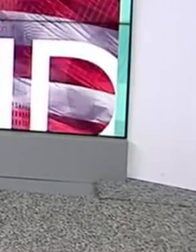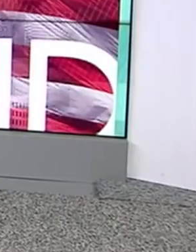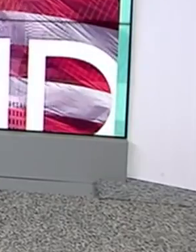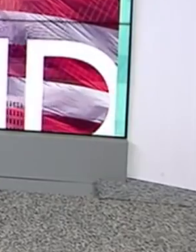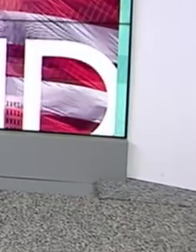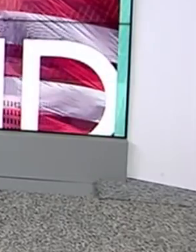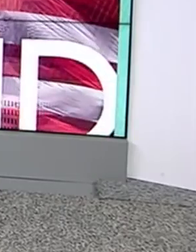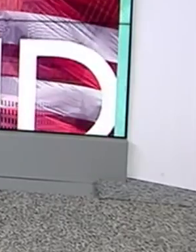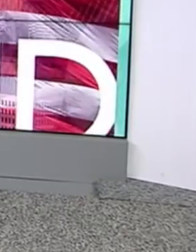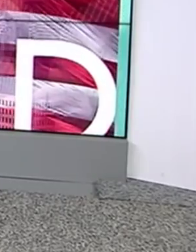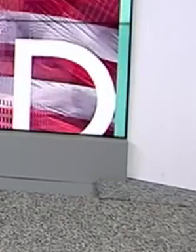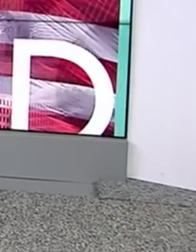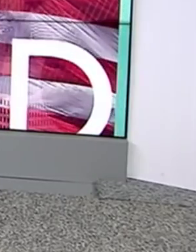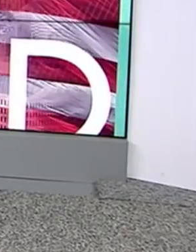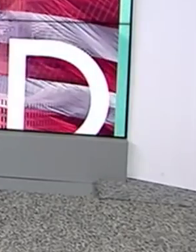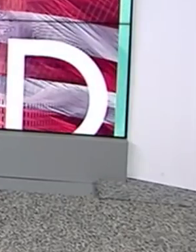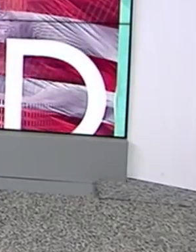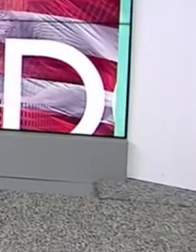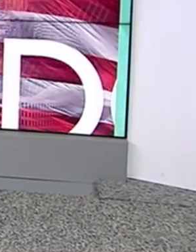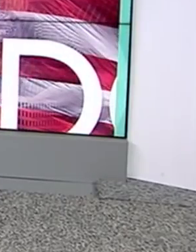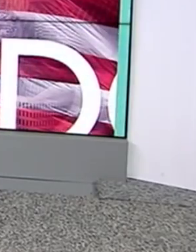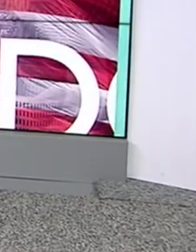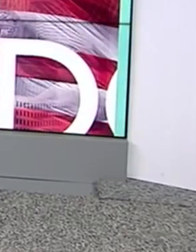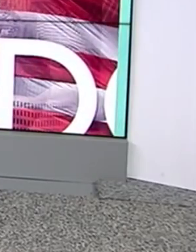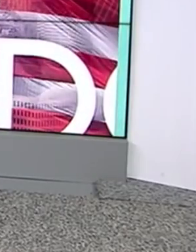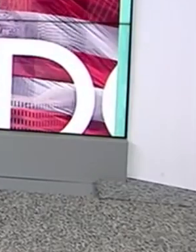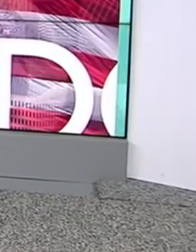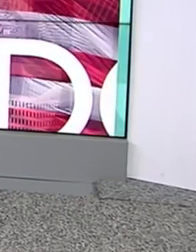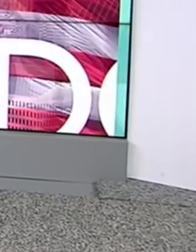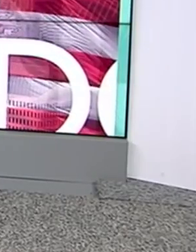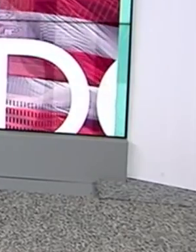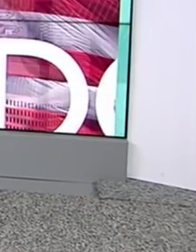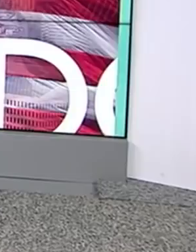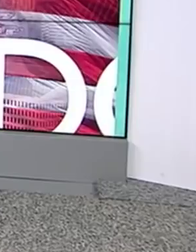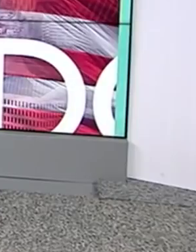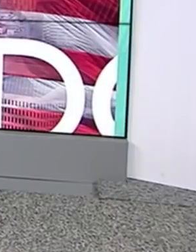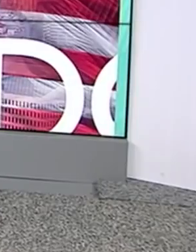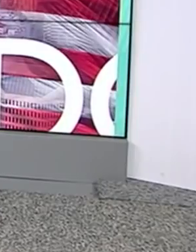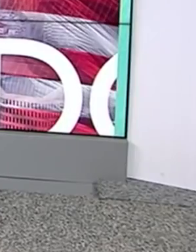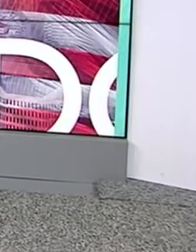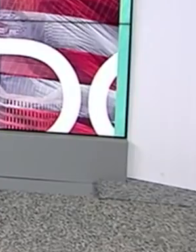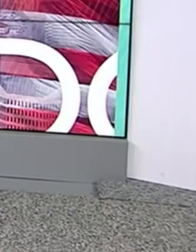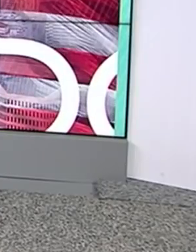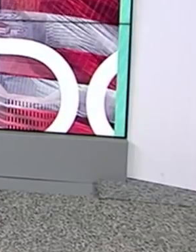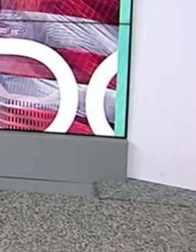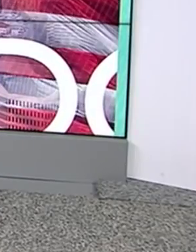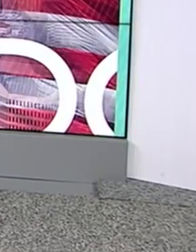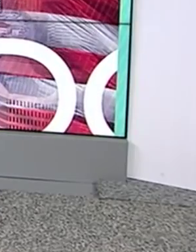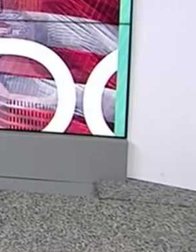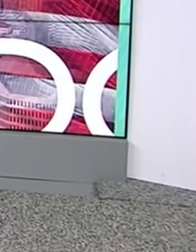como personalidade do ano de 2019 e recebeu a homenagem durante um almoço